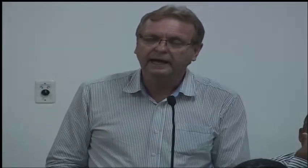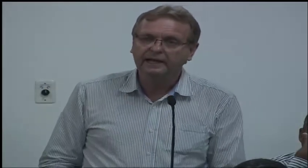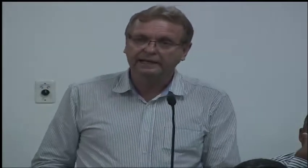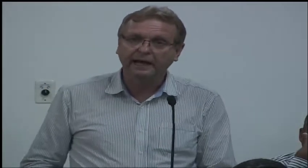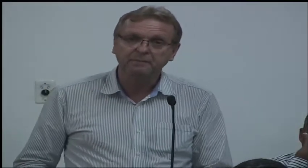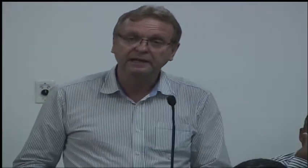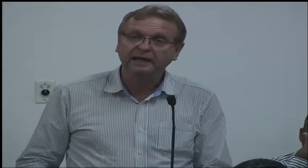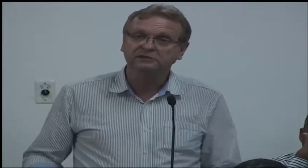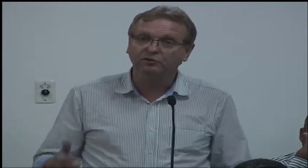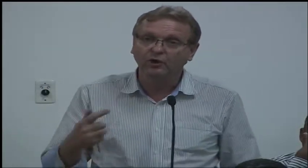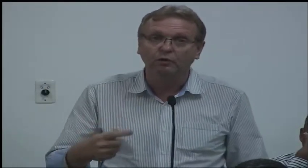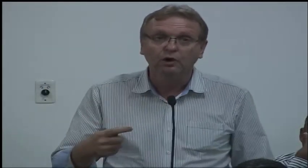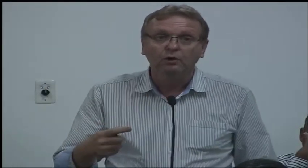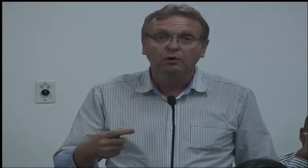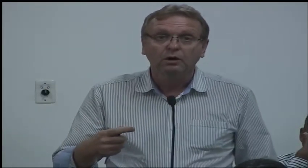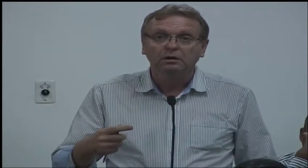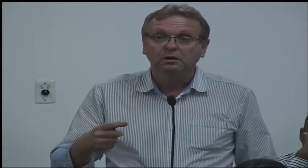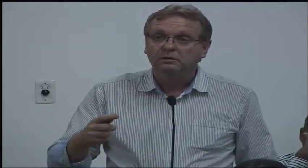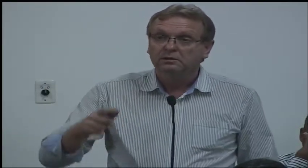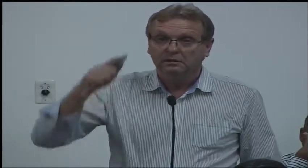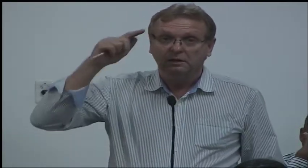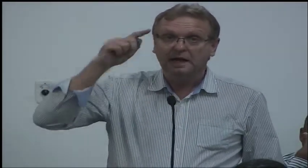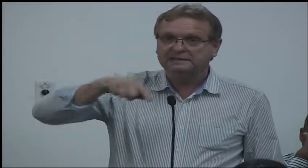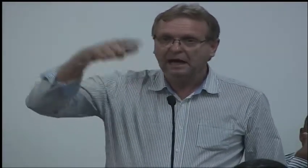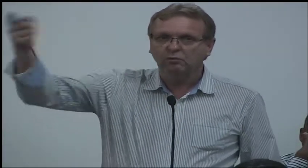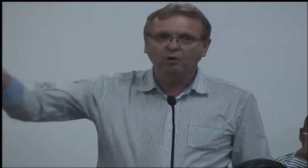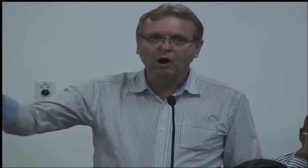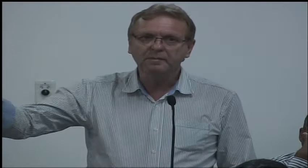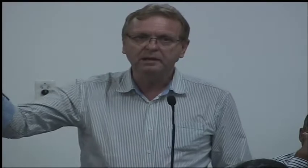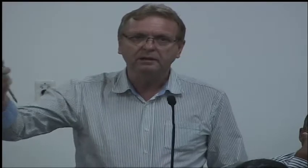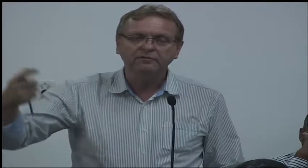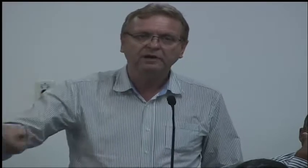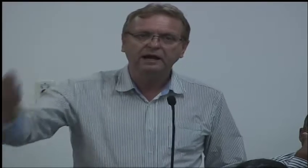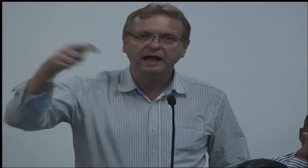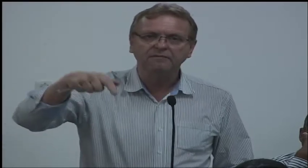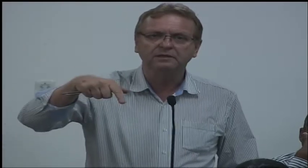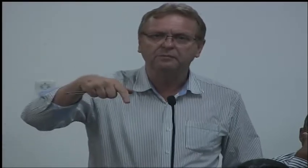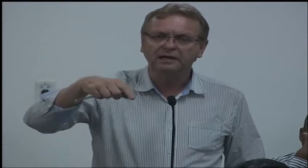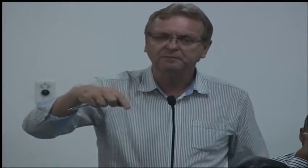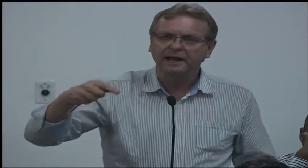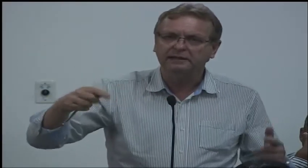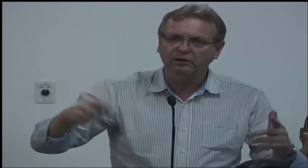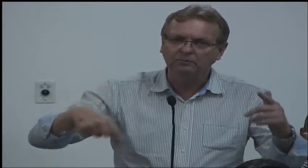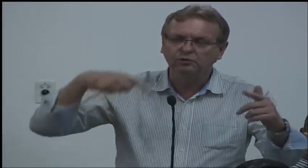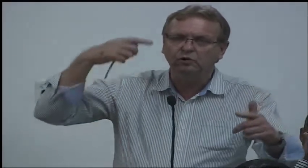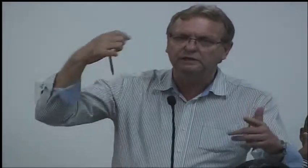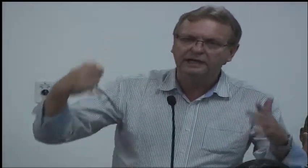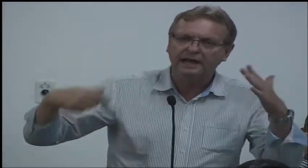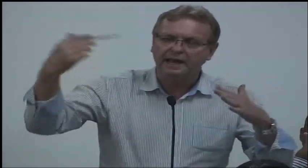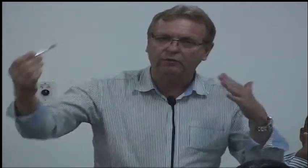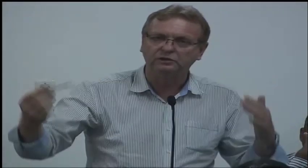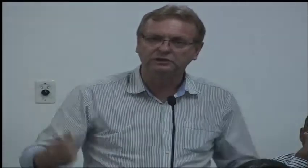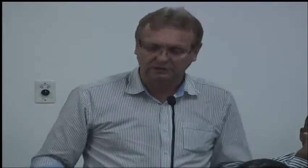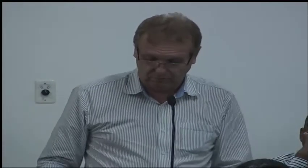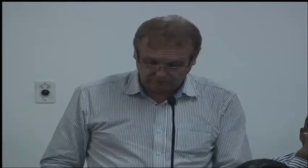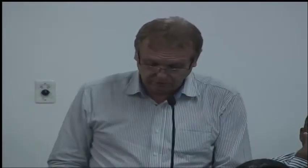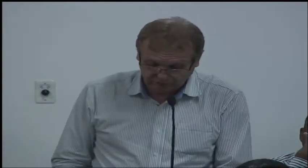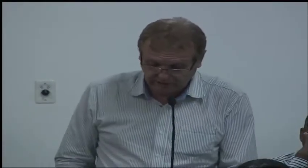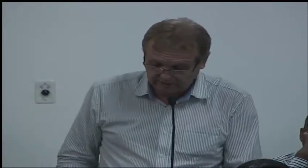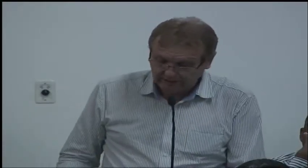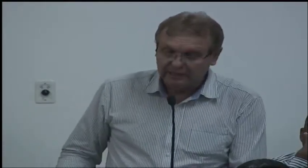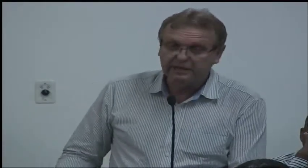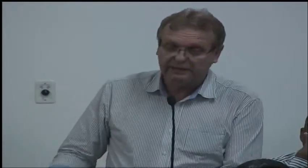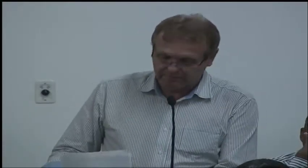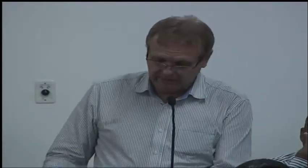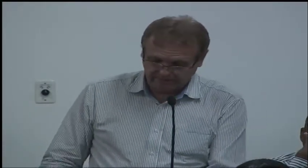de repente resolveu casar com o homem e ainda mais para a história mudou aqui quero é hoje então eu não